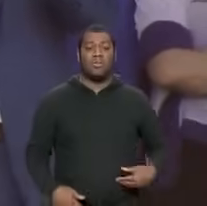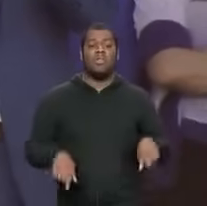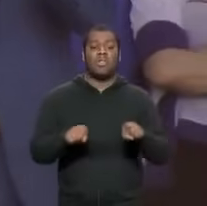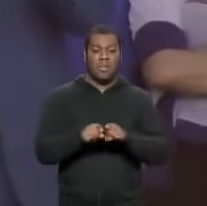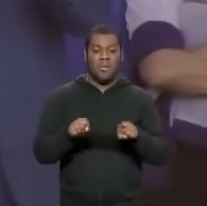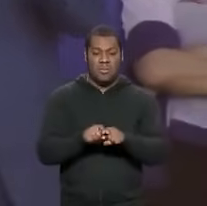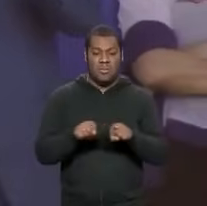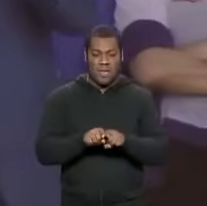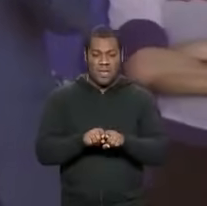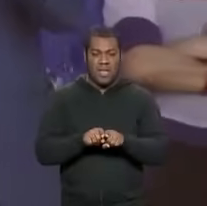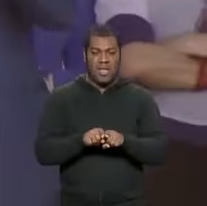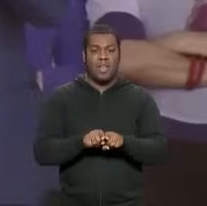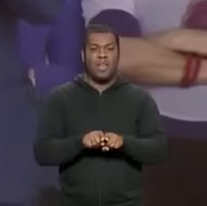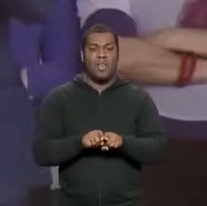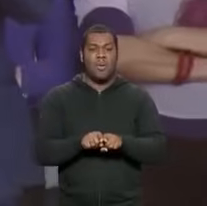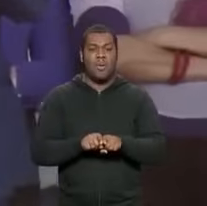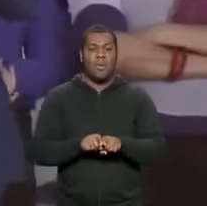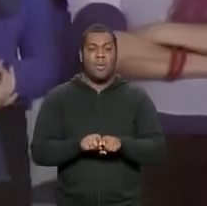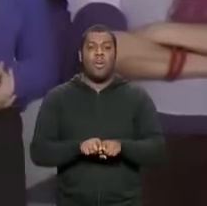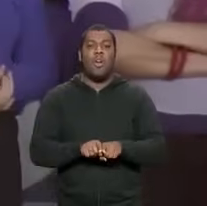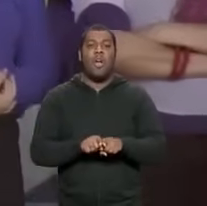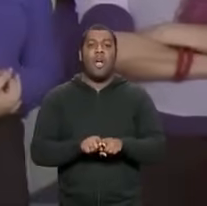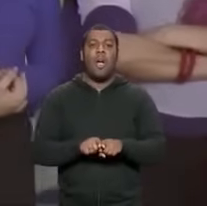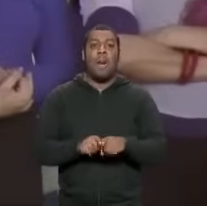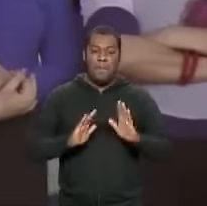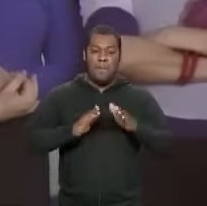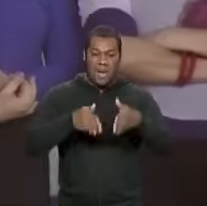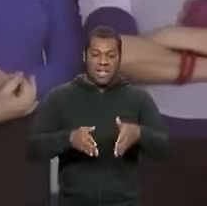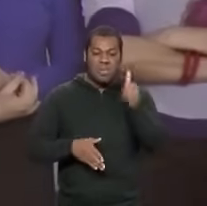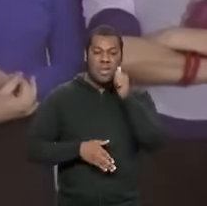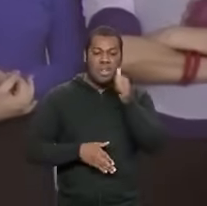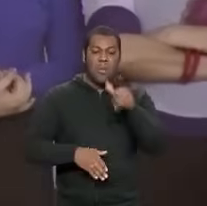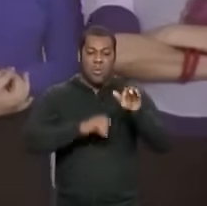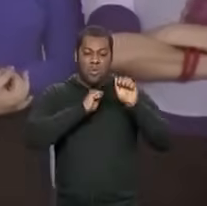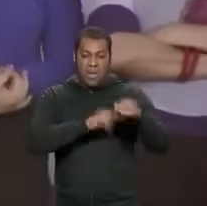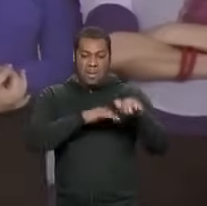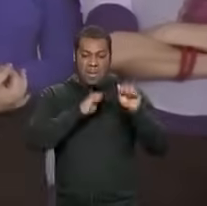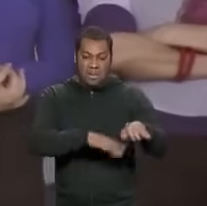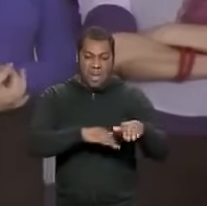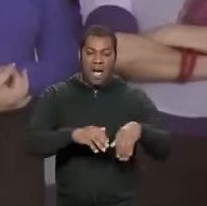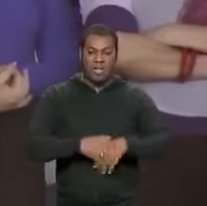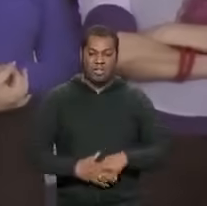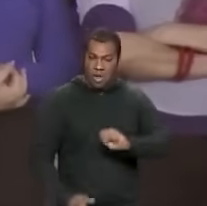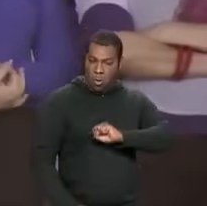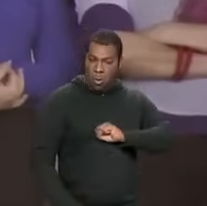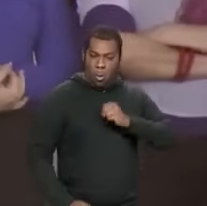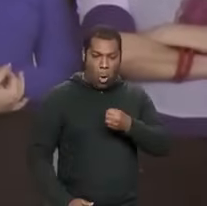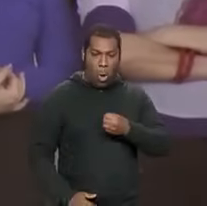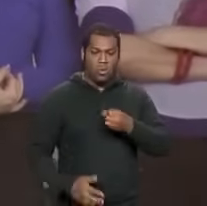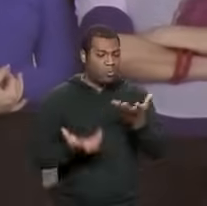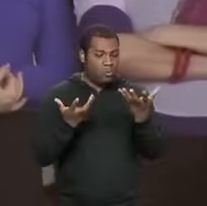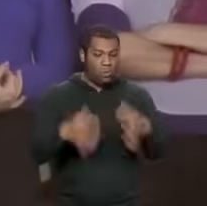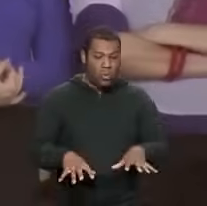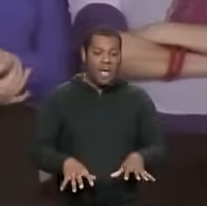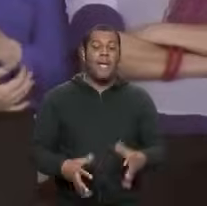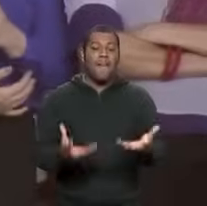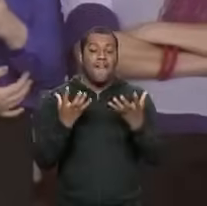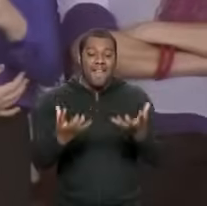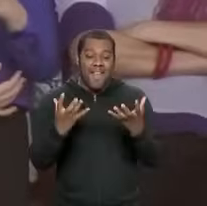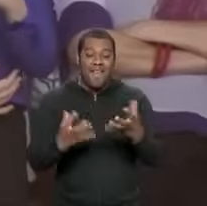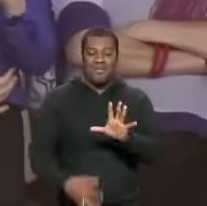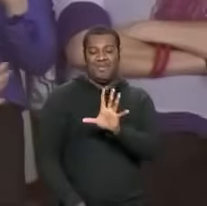que fazemos parte dessa extraordinária marcha da Margarida nós não queremos ódio nós queremos amor